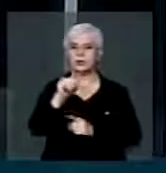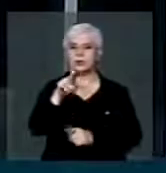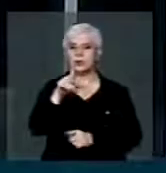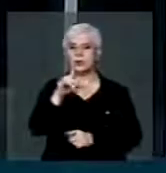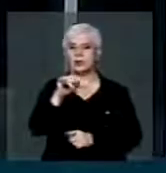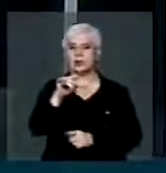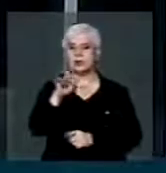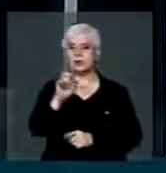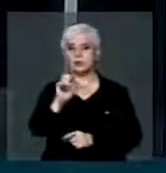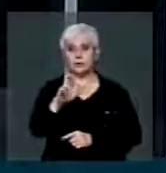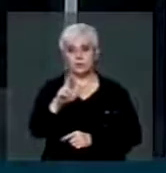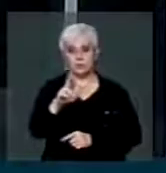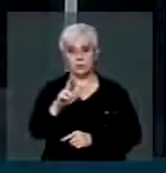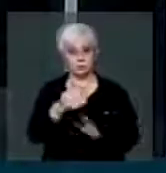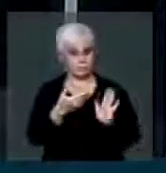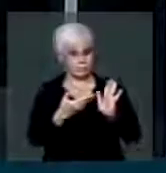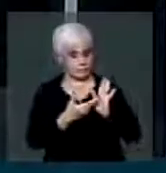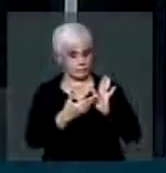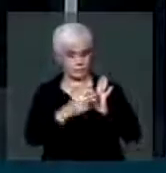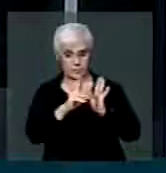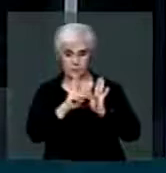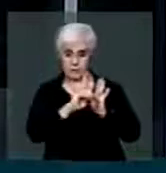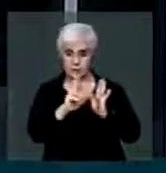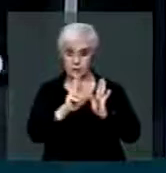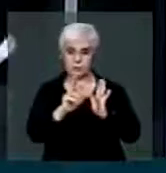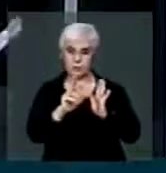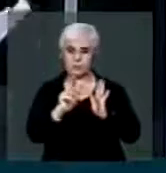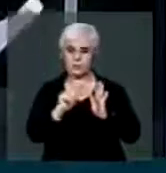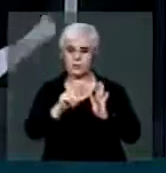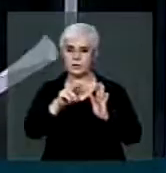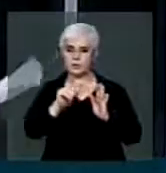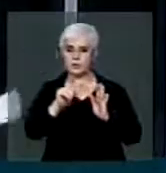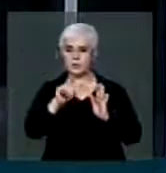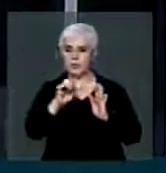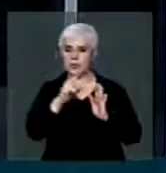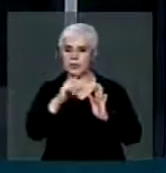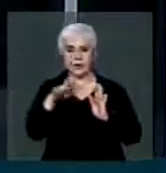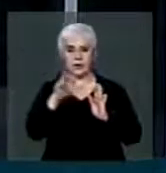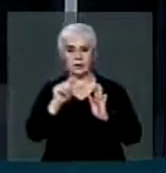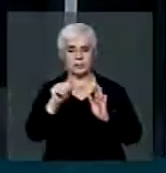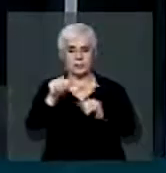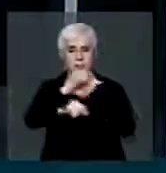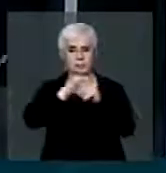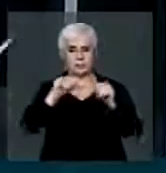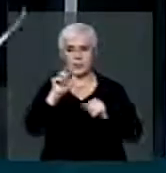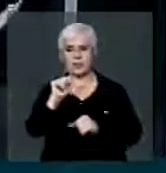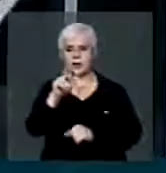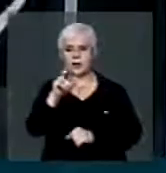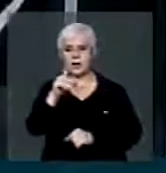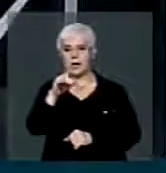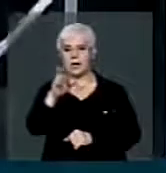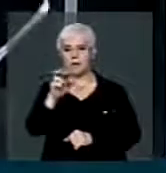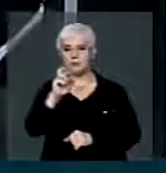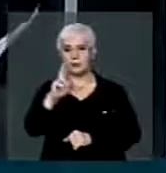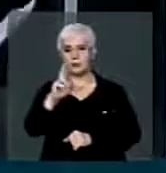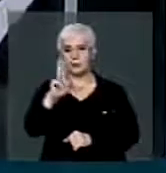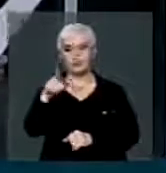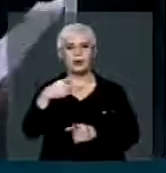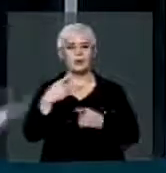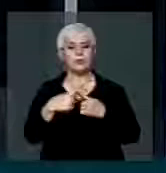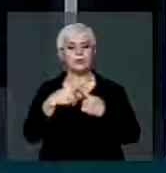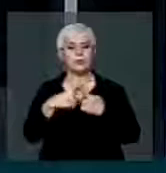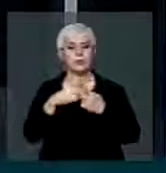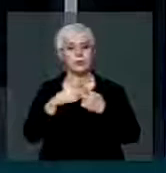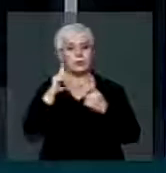Este nome, senhor presidente, na realidade, ele é mais do que uma questão de semântica. Ele trabalha na perspectiva